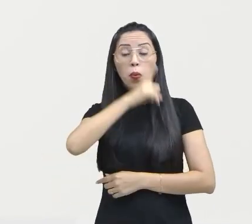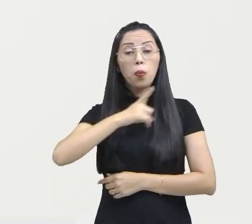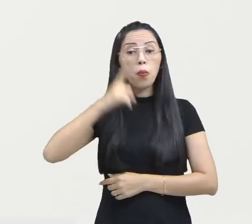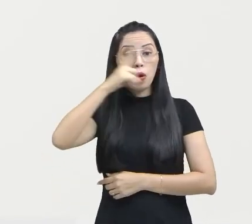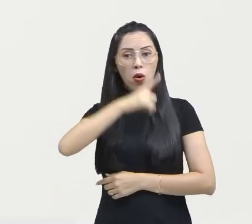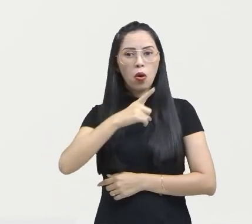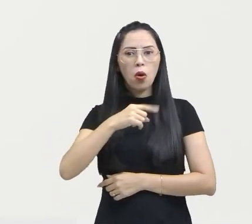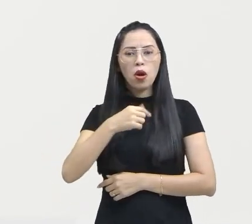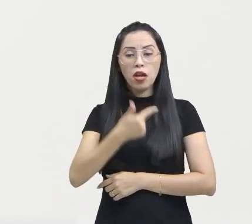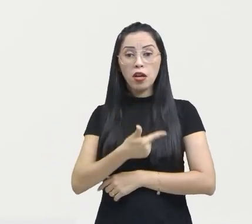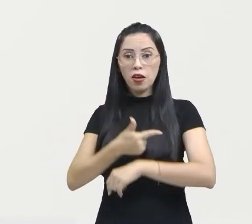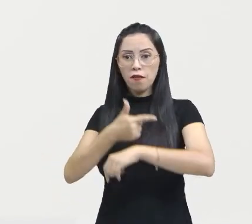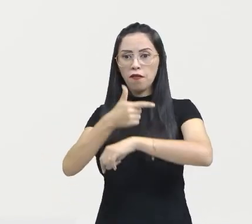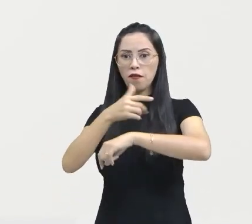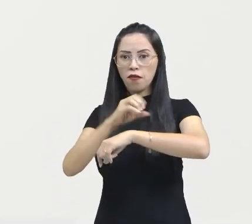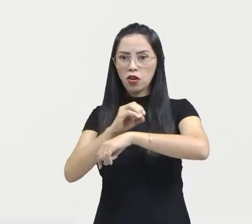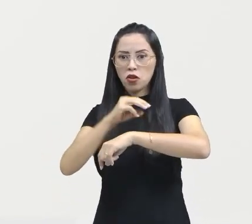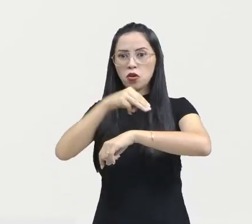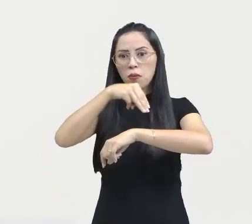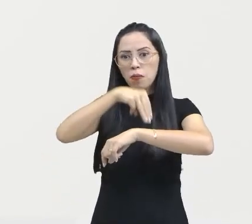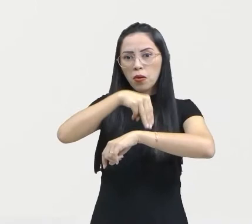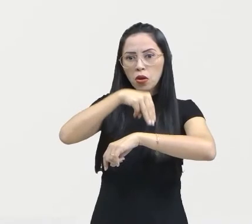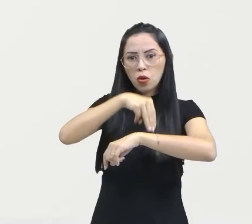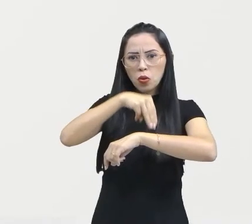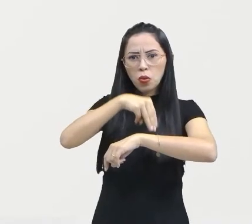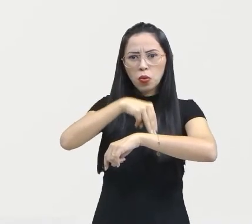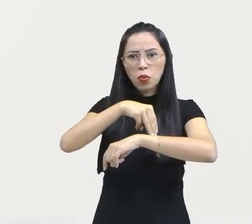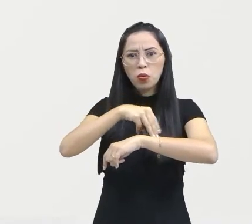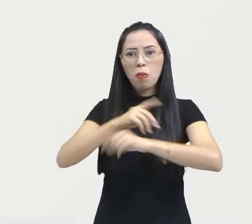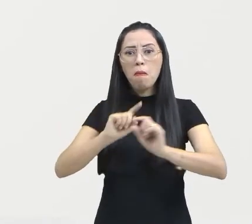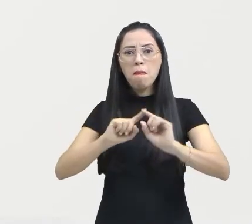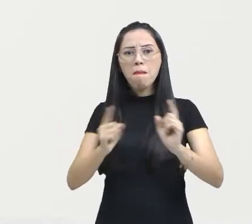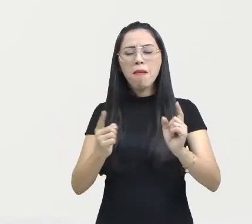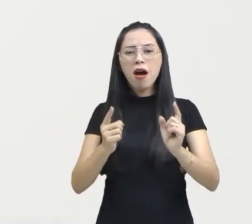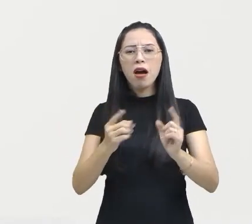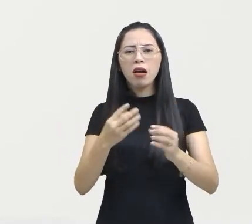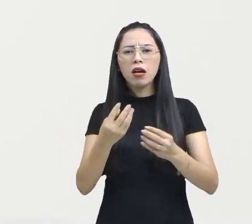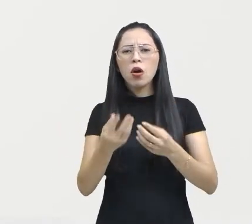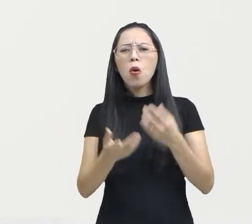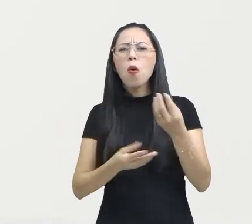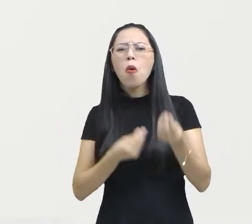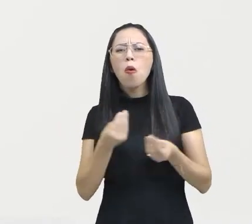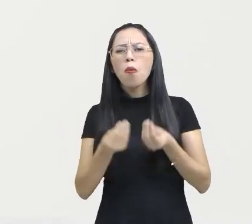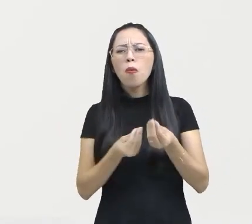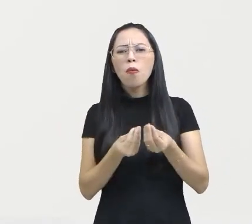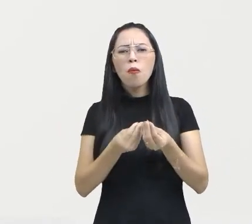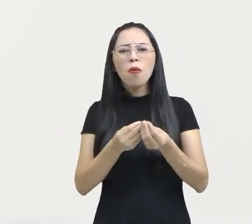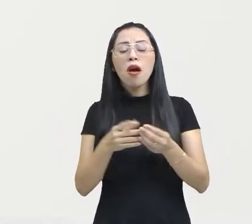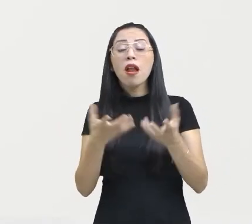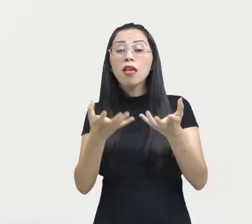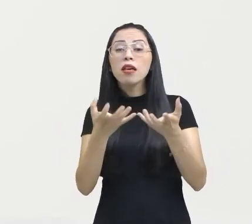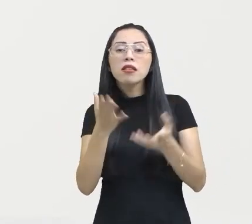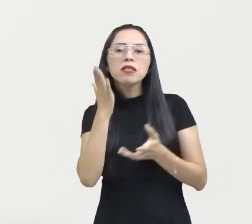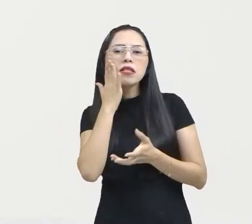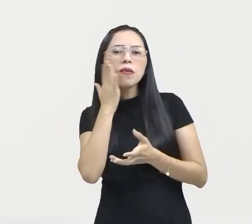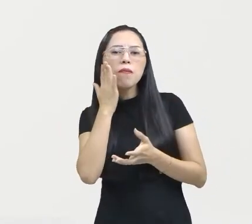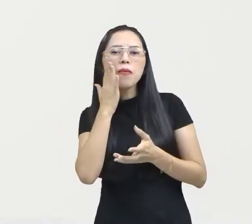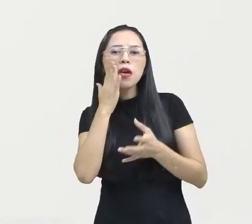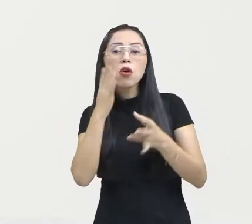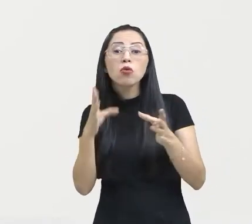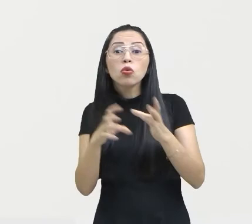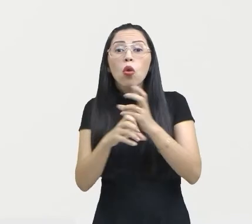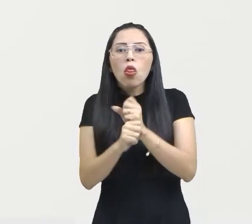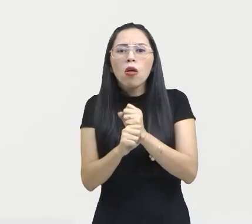minutos. Qual o total de minutos gastos por Pedro para terminar sua tarefa? Bom, ele quer o total